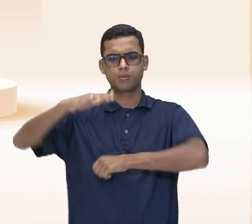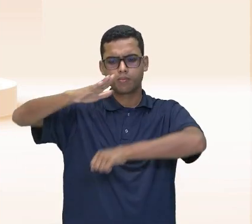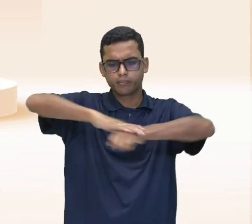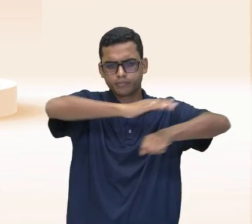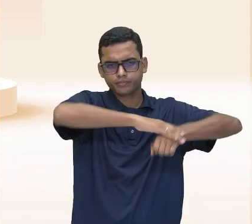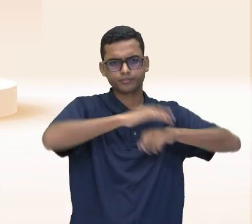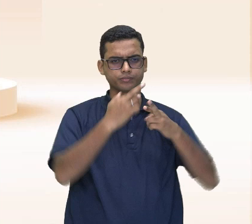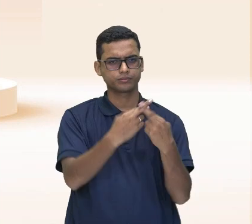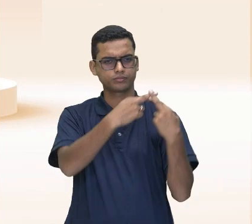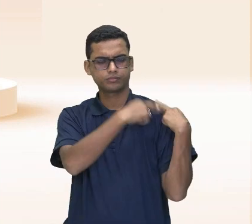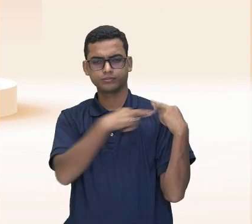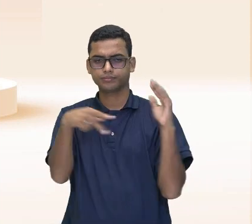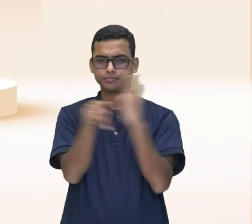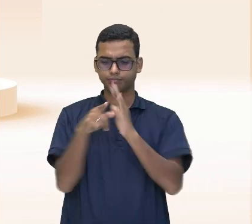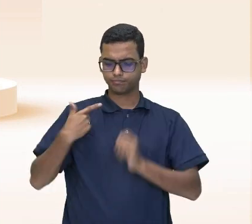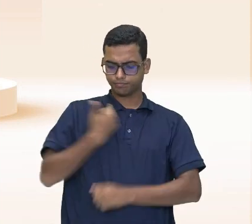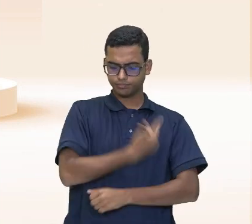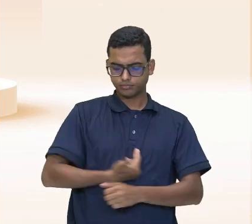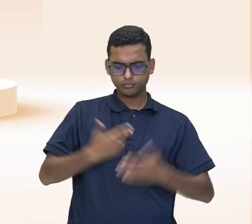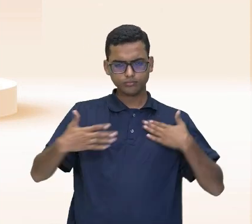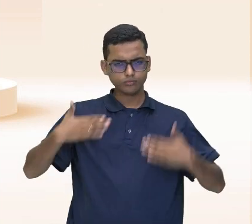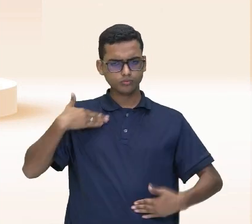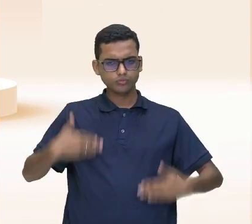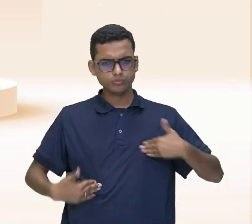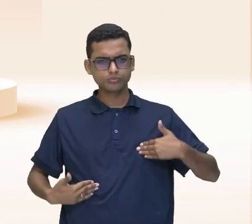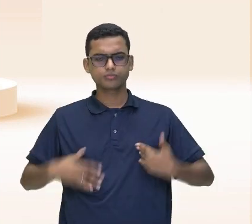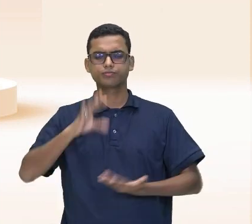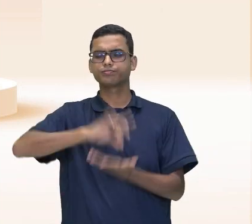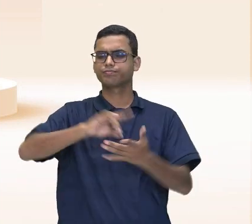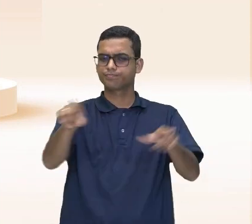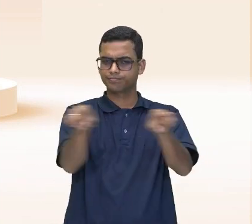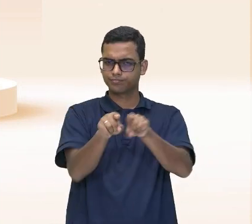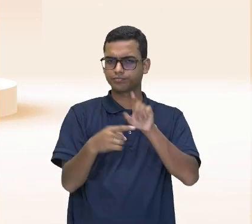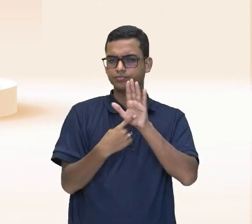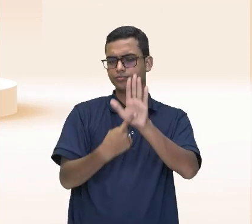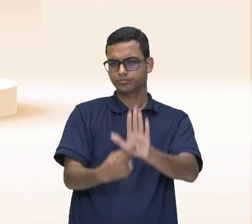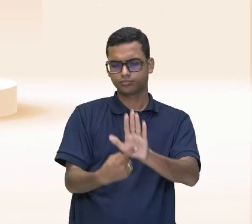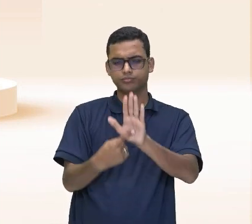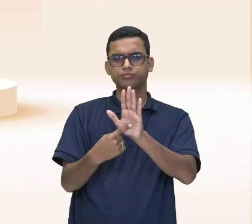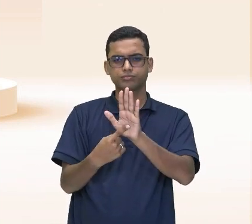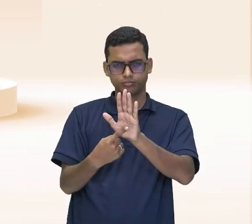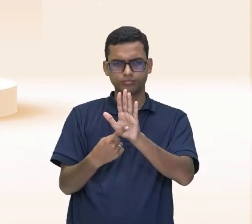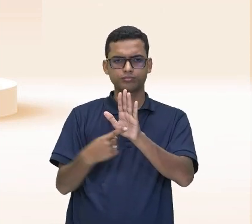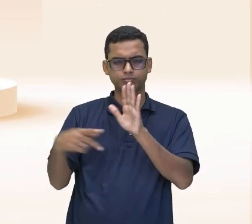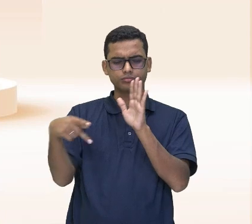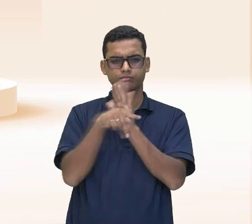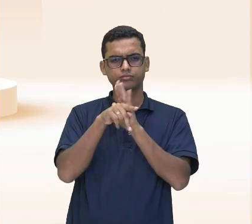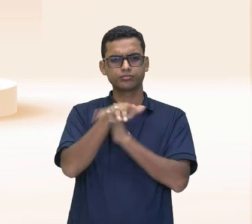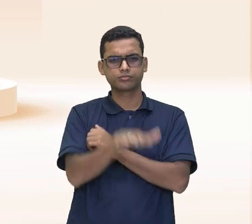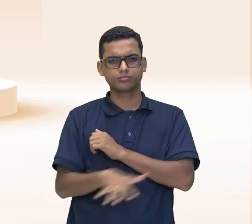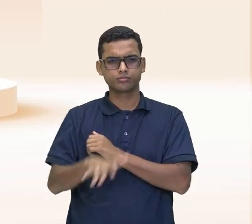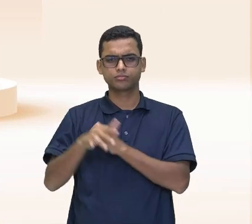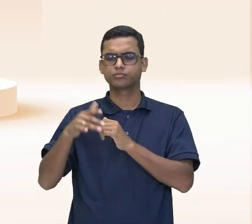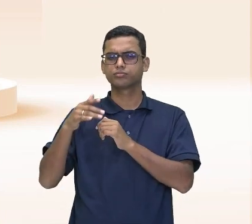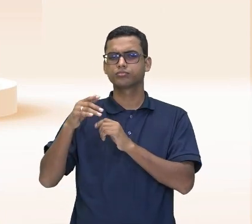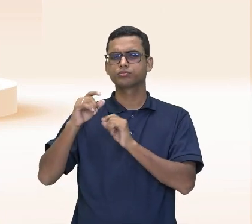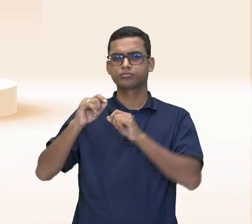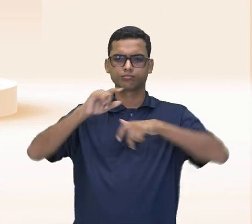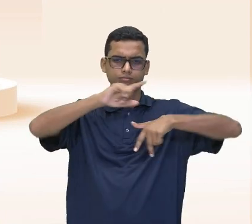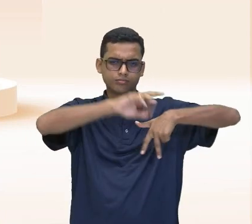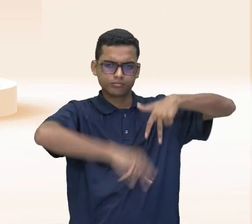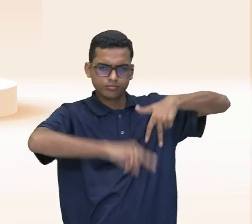seu corpo. Então reflete também esse aspecto também da questão do gênero e da